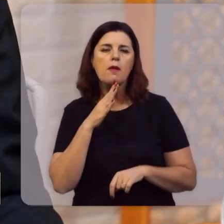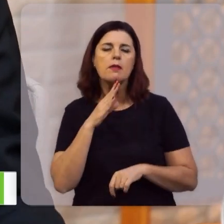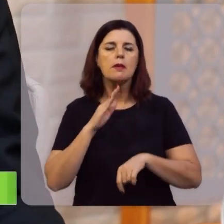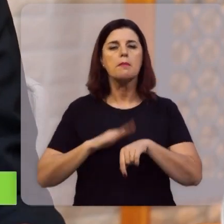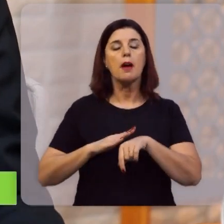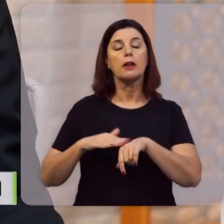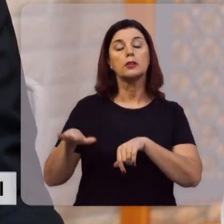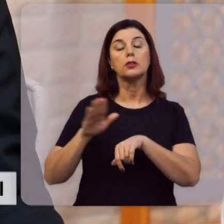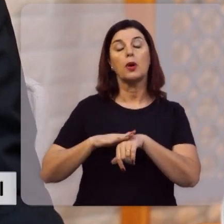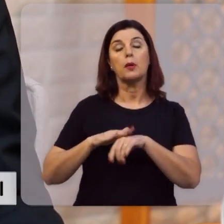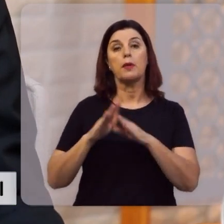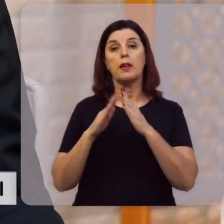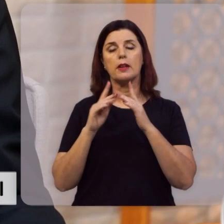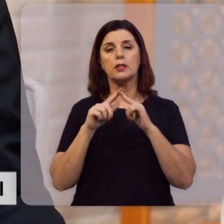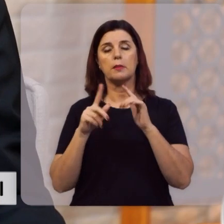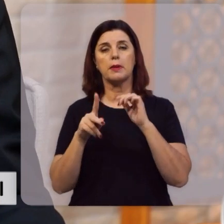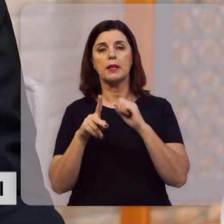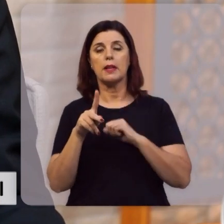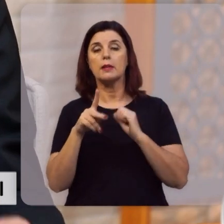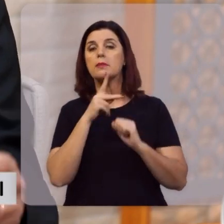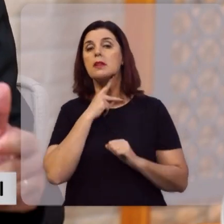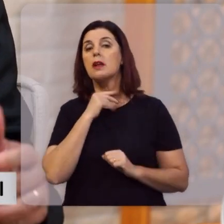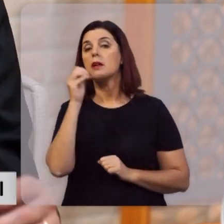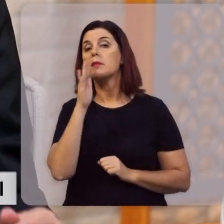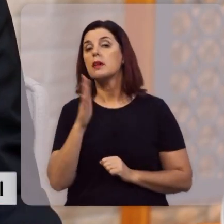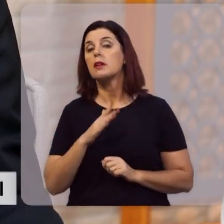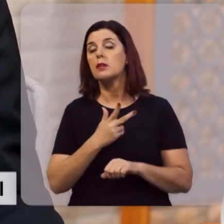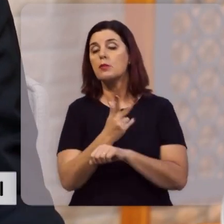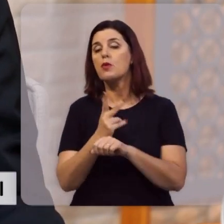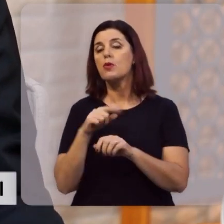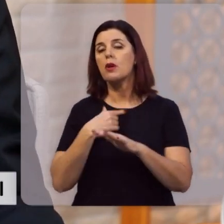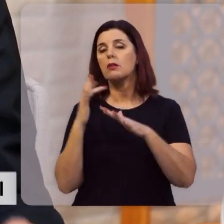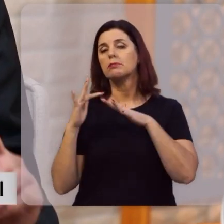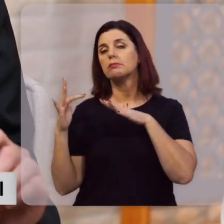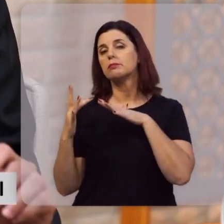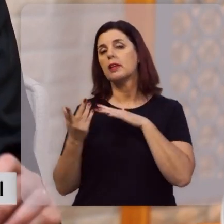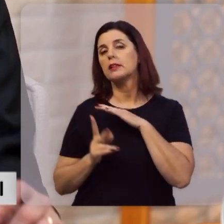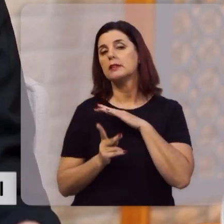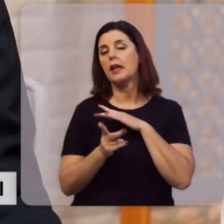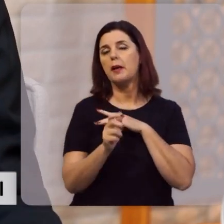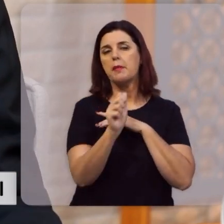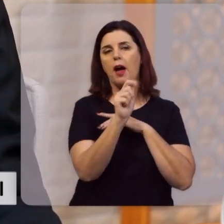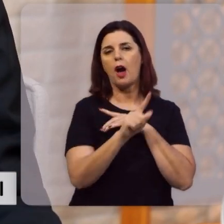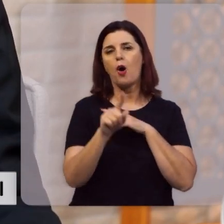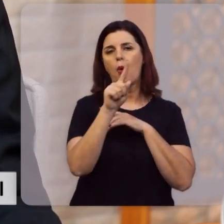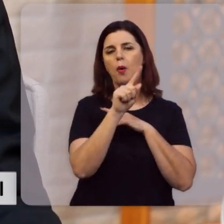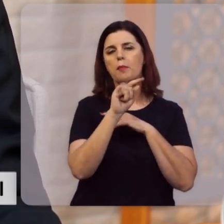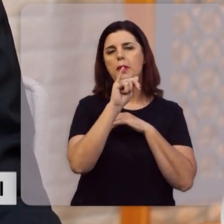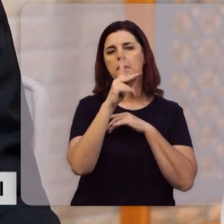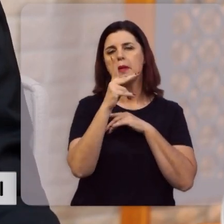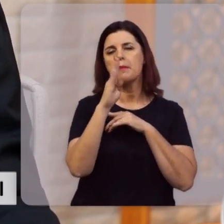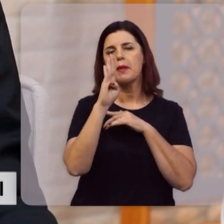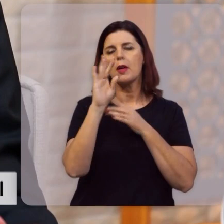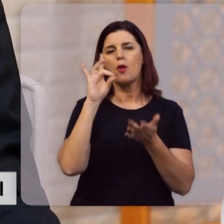quer conhecer um pouquinho mais sobre a Igreja Presbiteriana do Brasil, nos procure nas redes sociais, sempre procurando